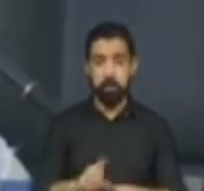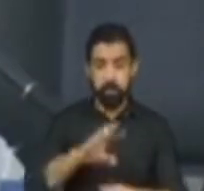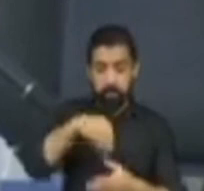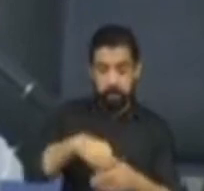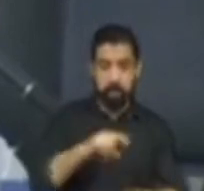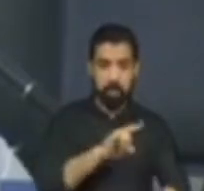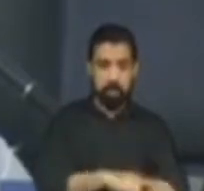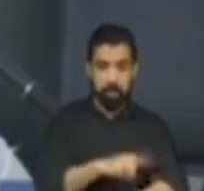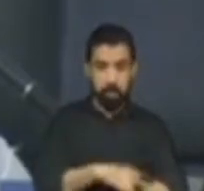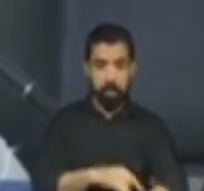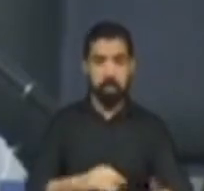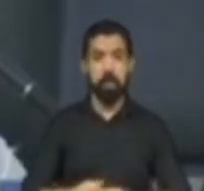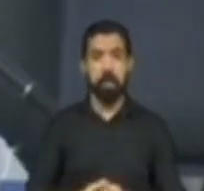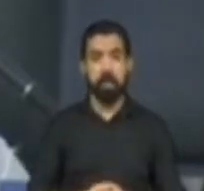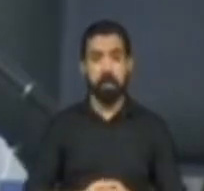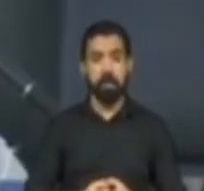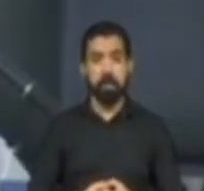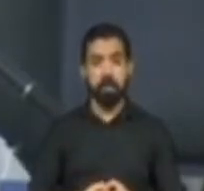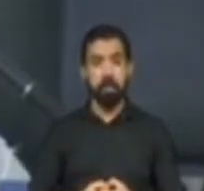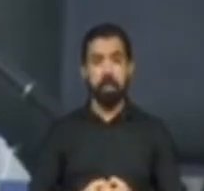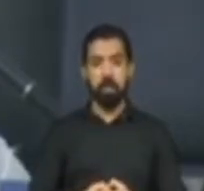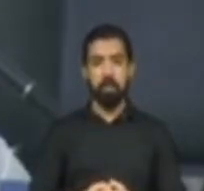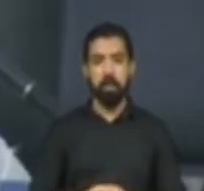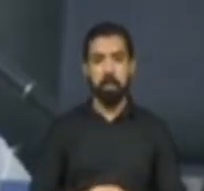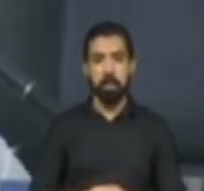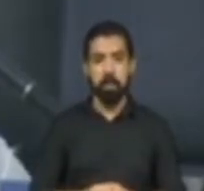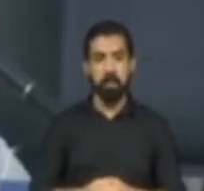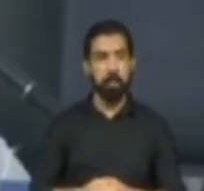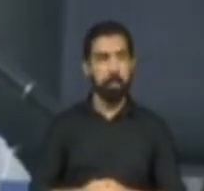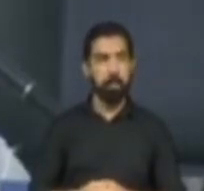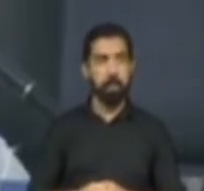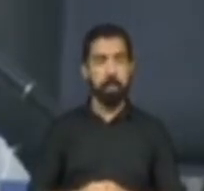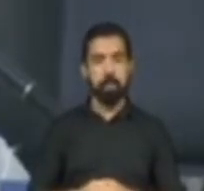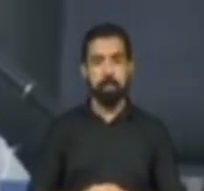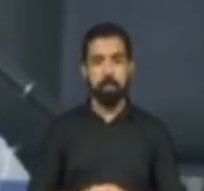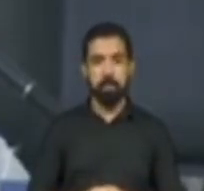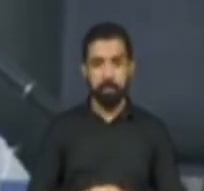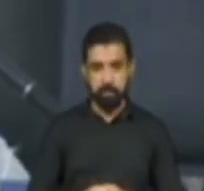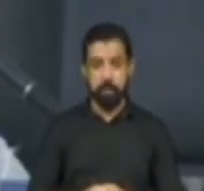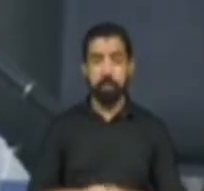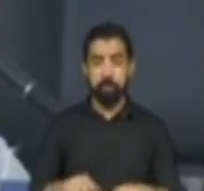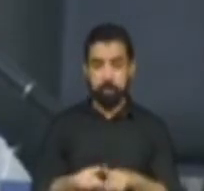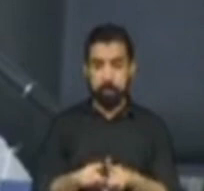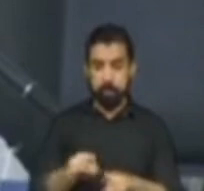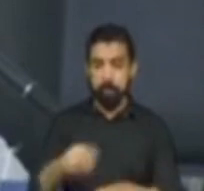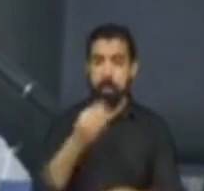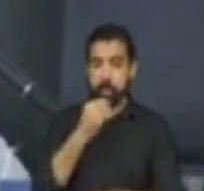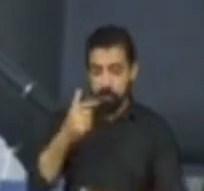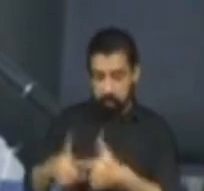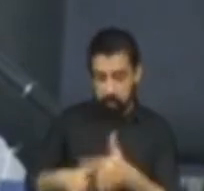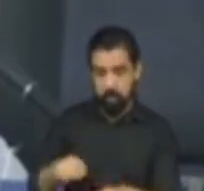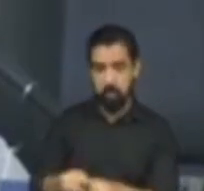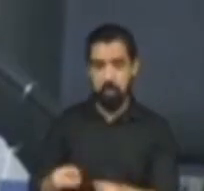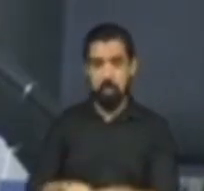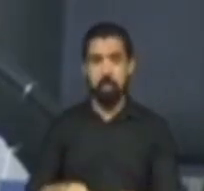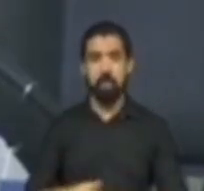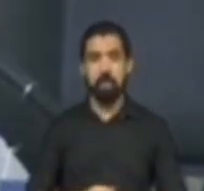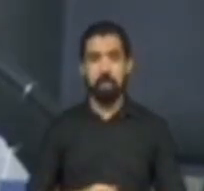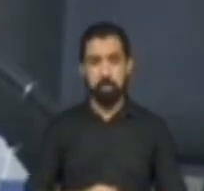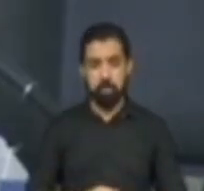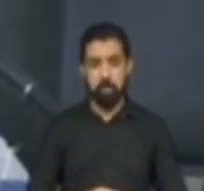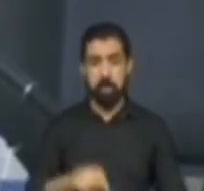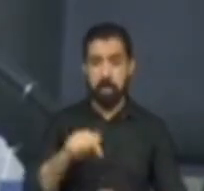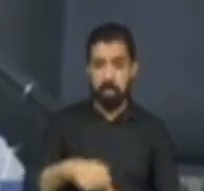suas casas, onde poderiam estar lendo a Bíblia, onde poderiam estar estudando, onde poderiam estar trabalhando. E aqui fica a